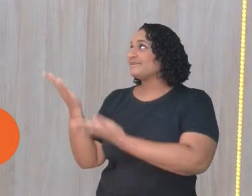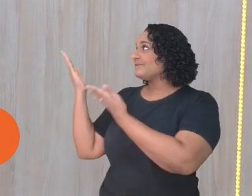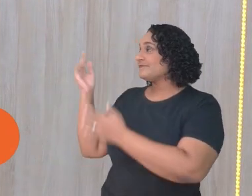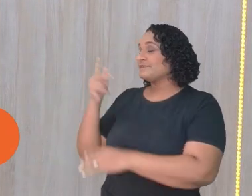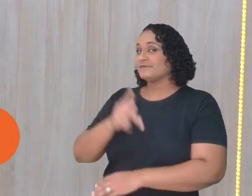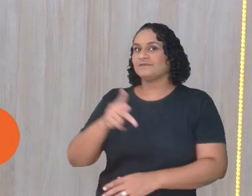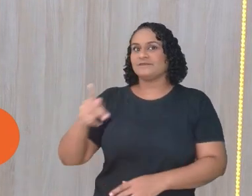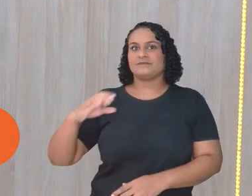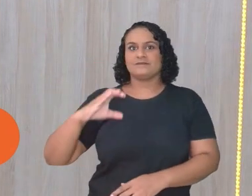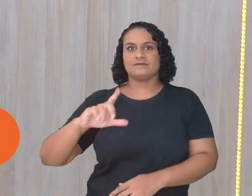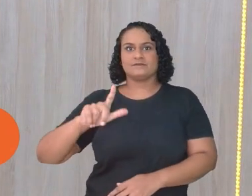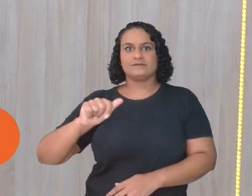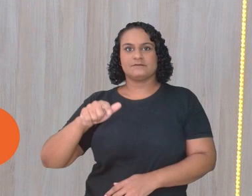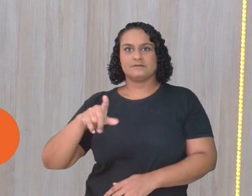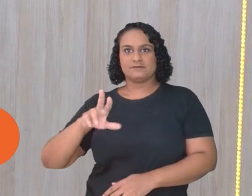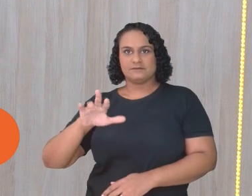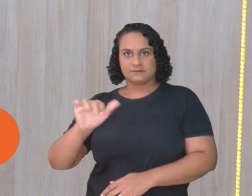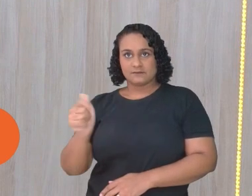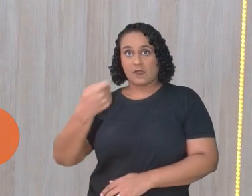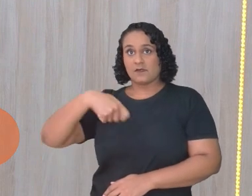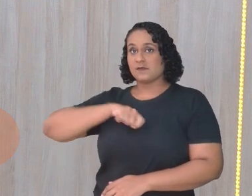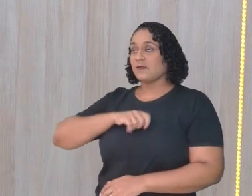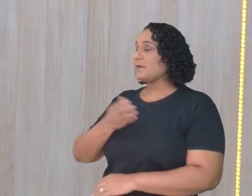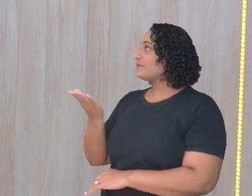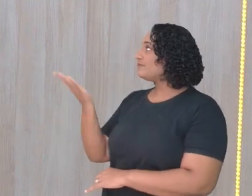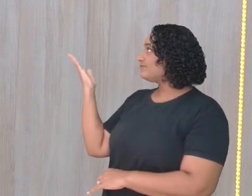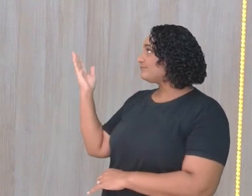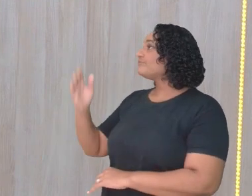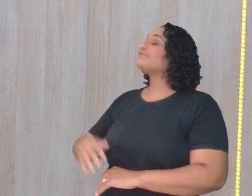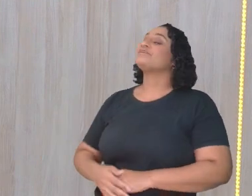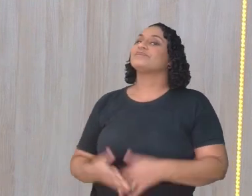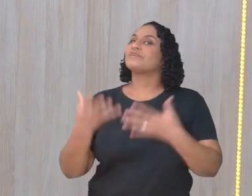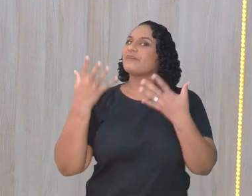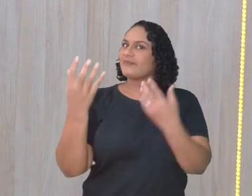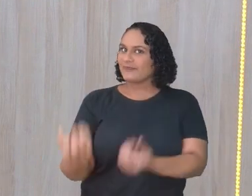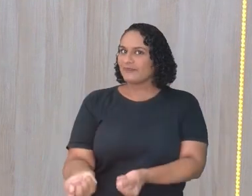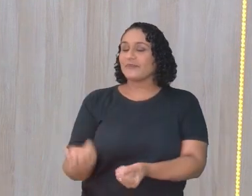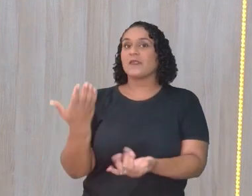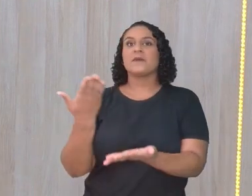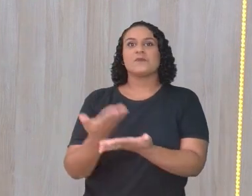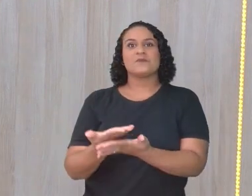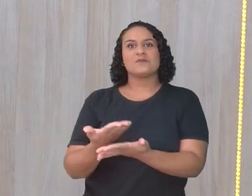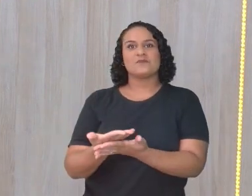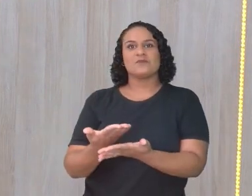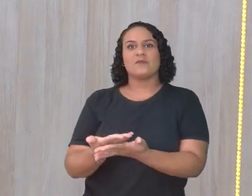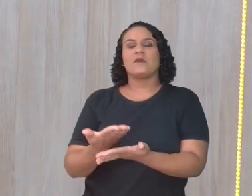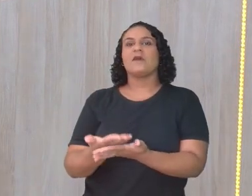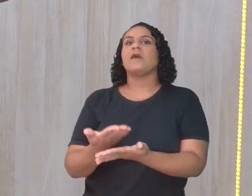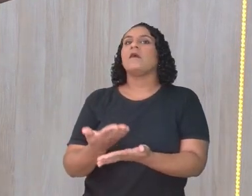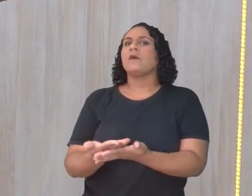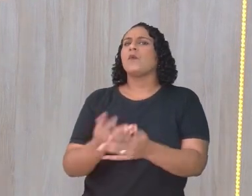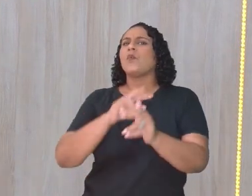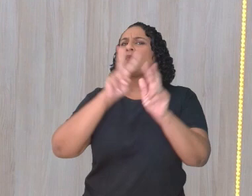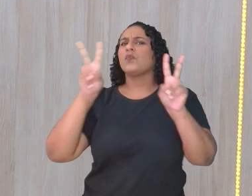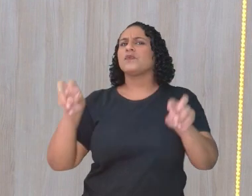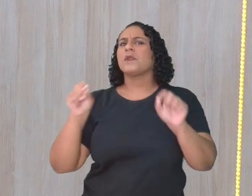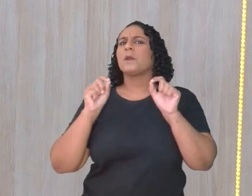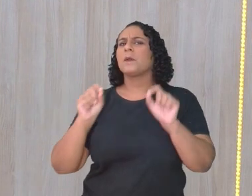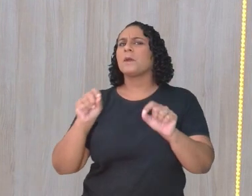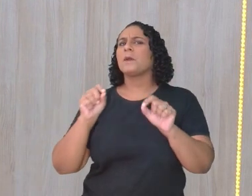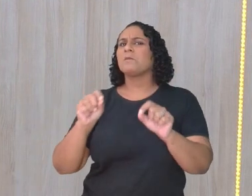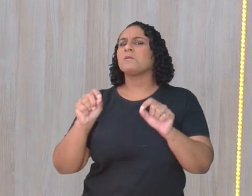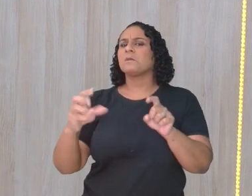Andrade Albuquerque, este é o meu sinal. Então, vamos aqui para mais uma aula com o nosso tema a